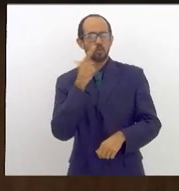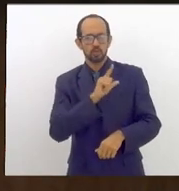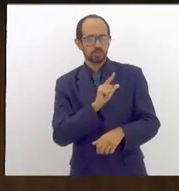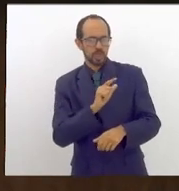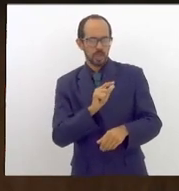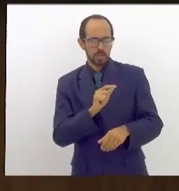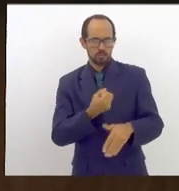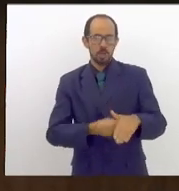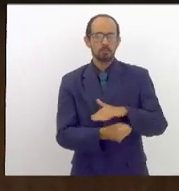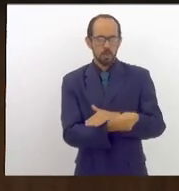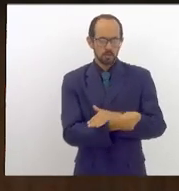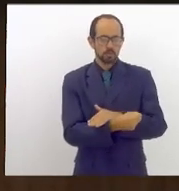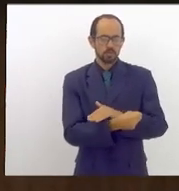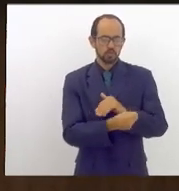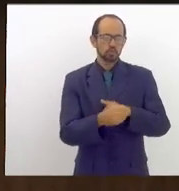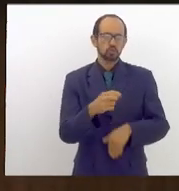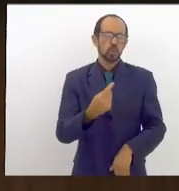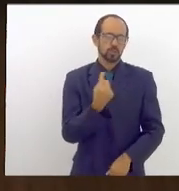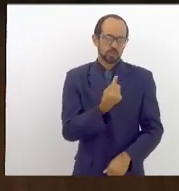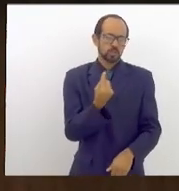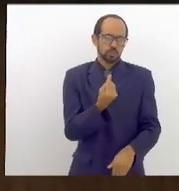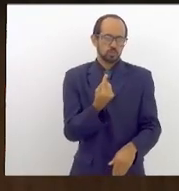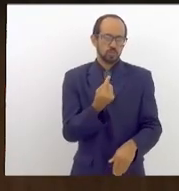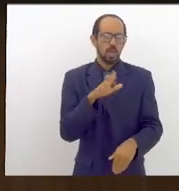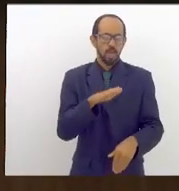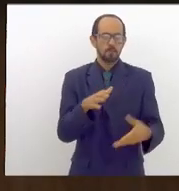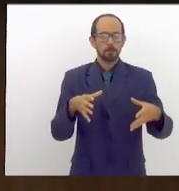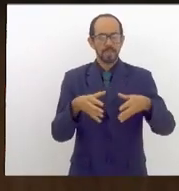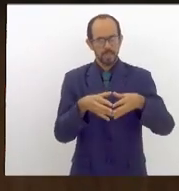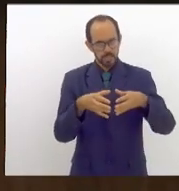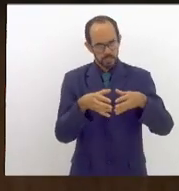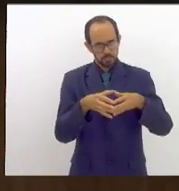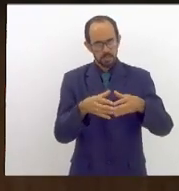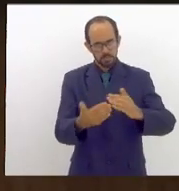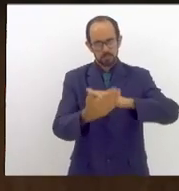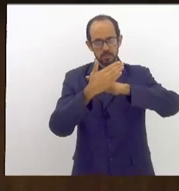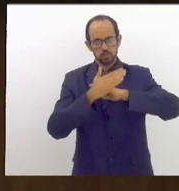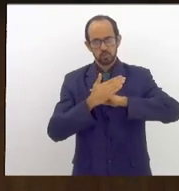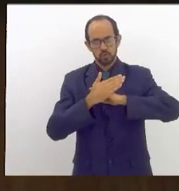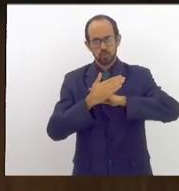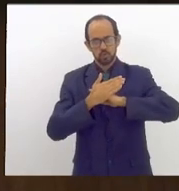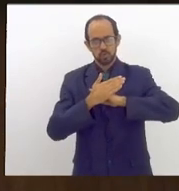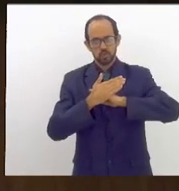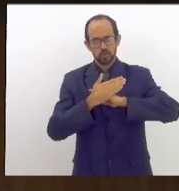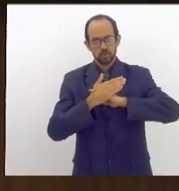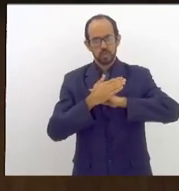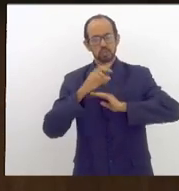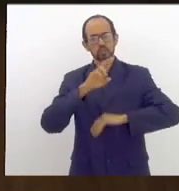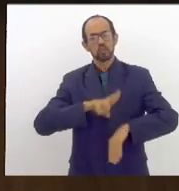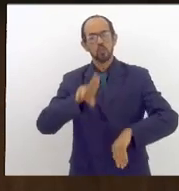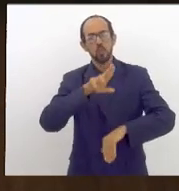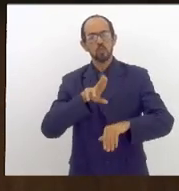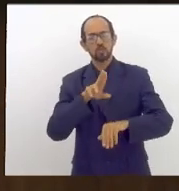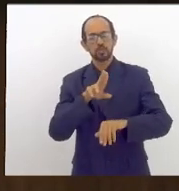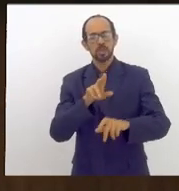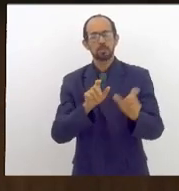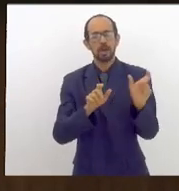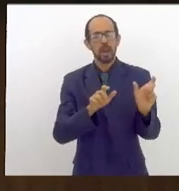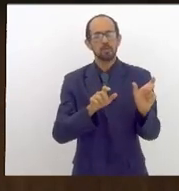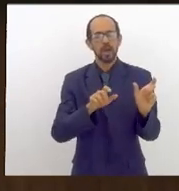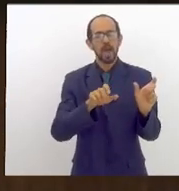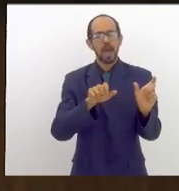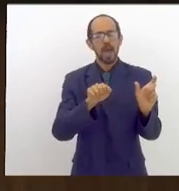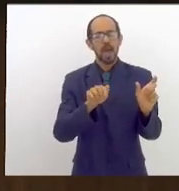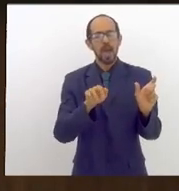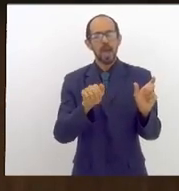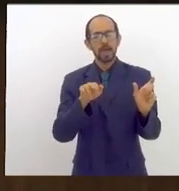mandato foi graça a minha equipe que nos deu condições e a gente usa a palavra agregar e agregar para mim